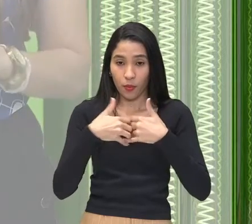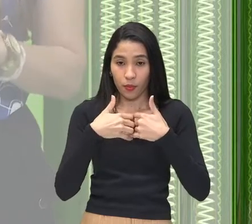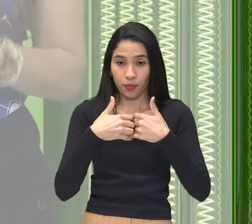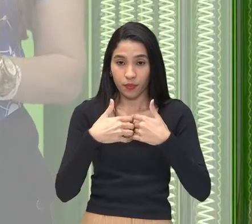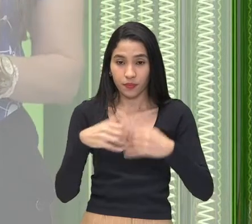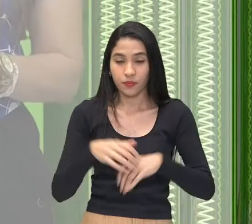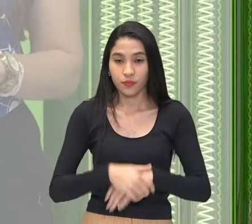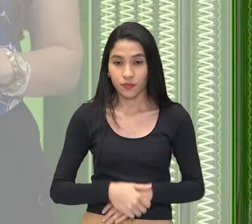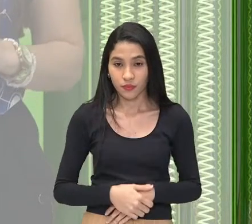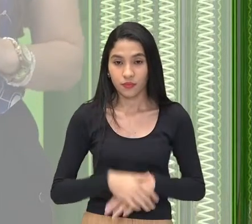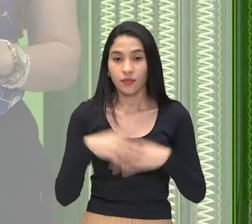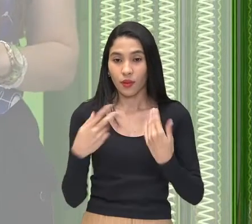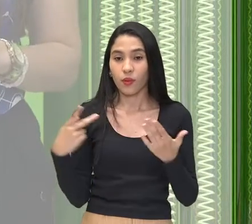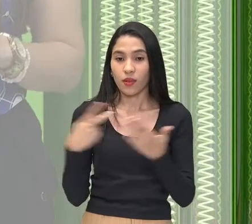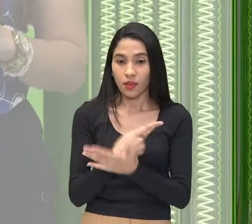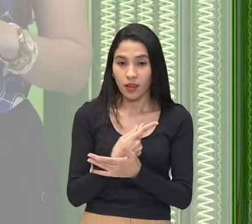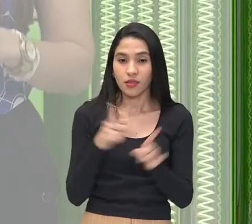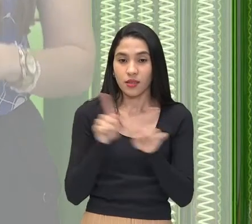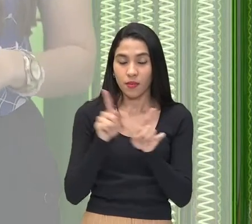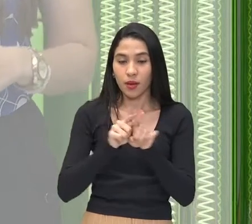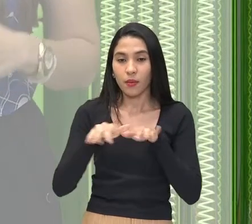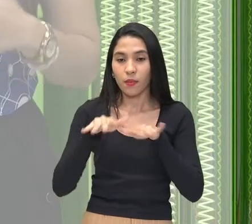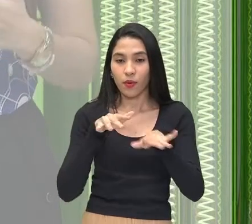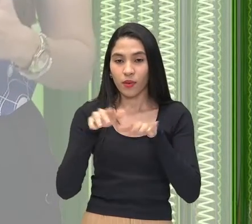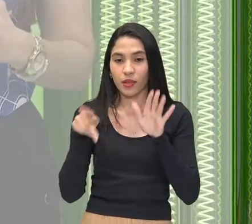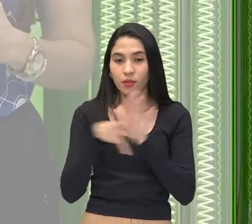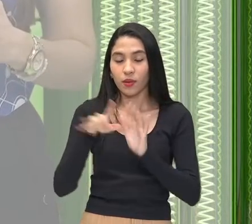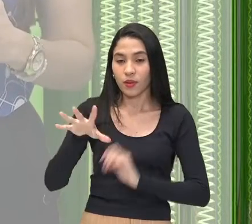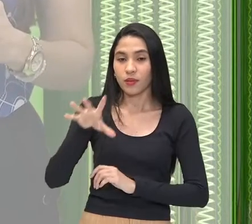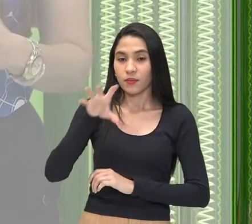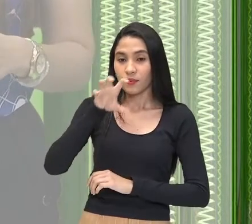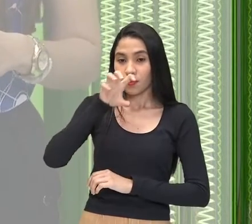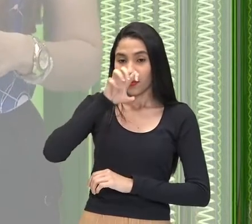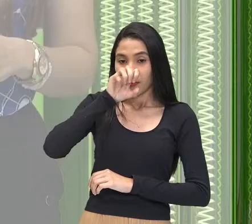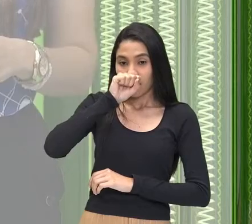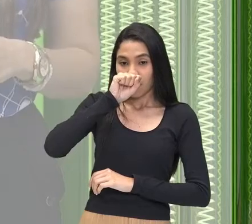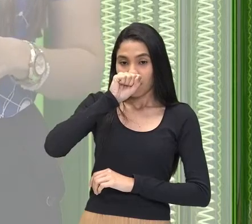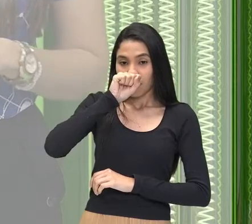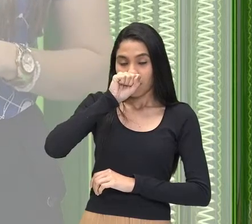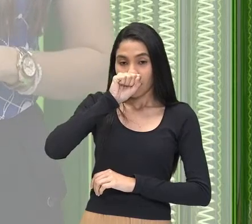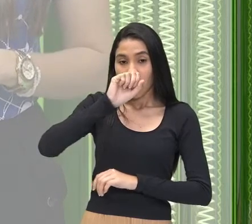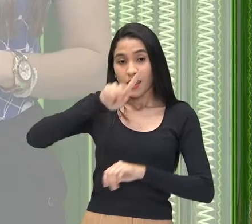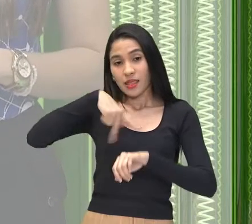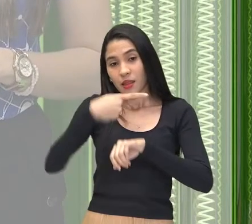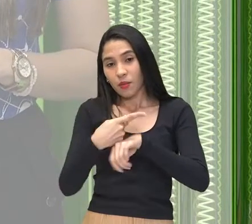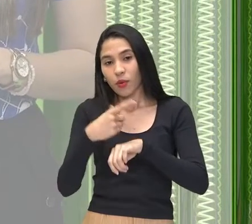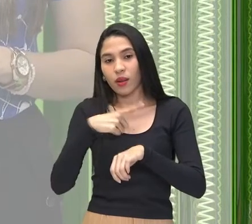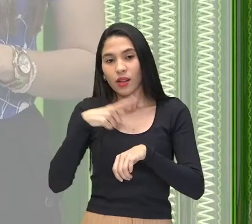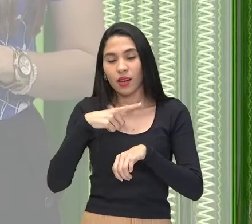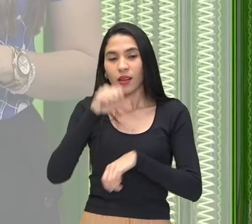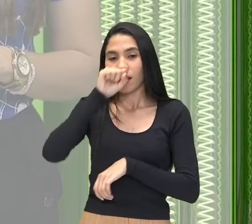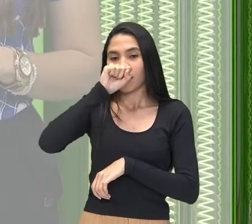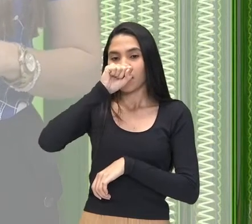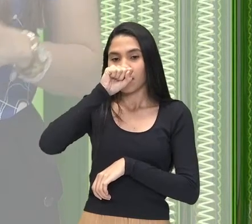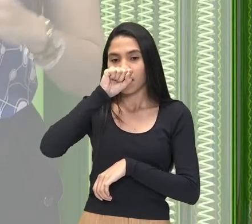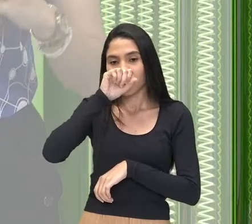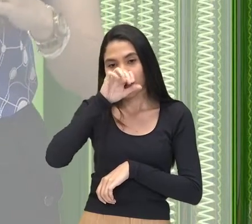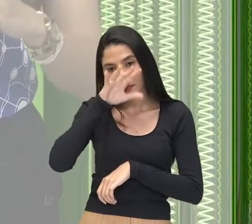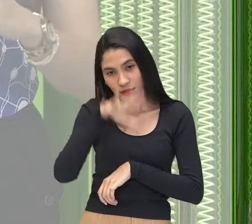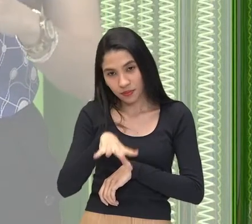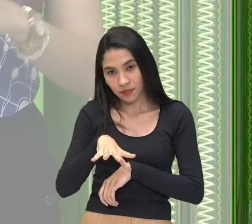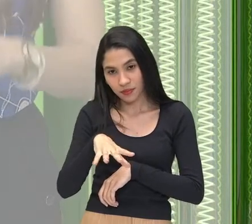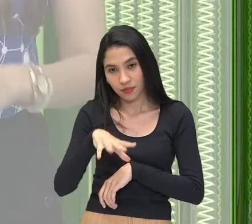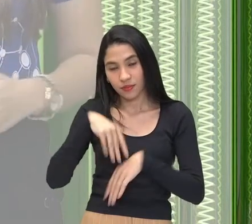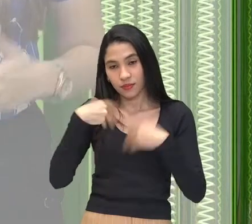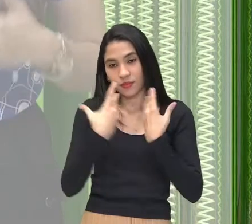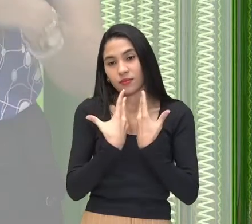Então, é isso que ocorre no movimento de inspiração. Já no movimento de expiração, que é